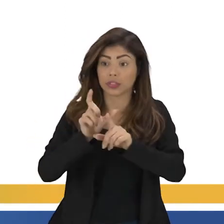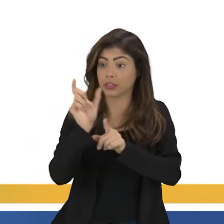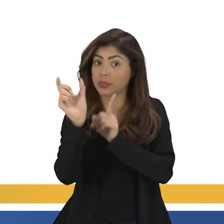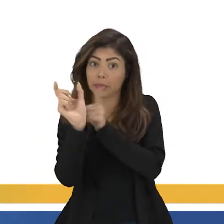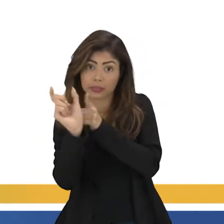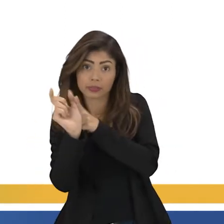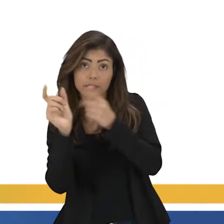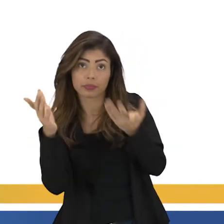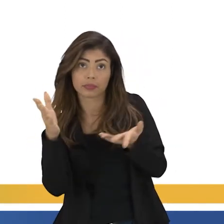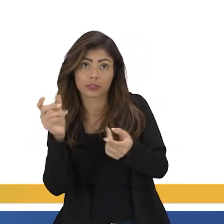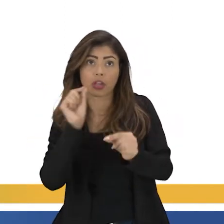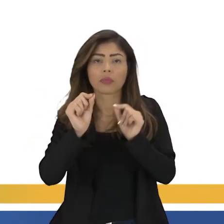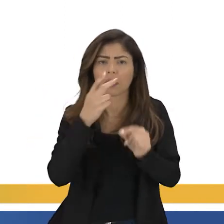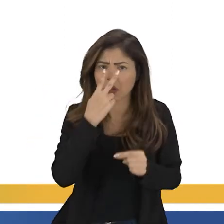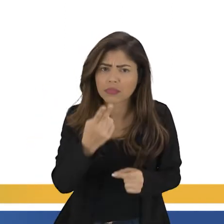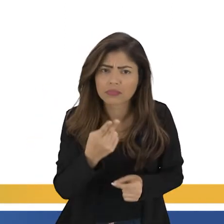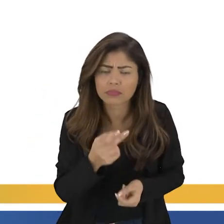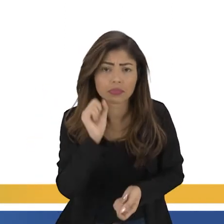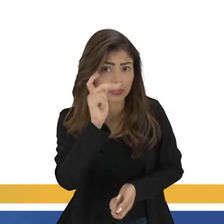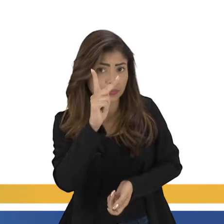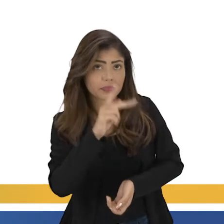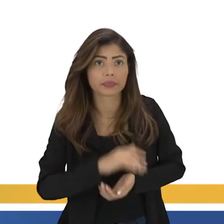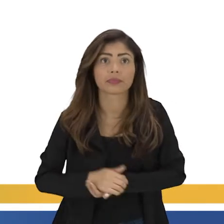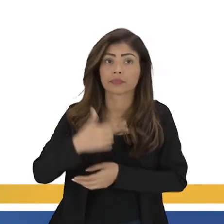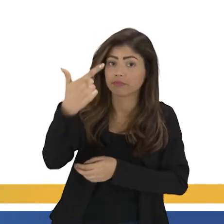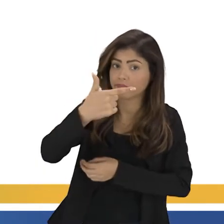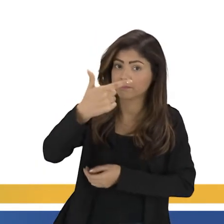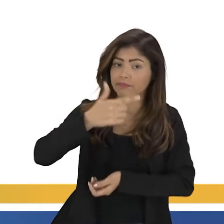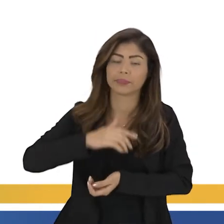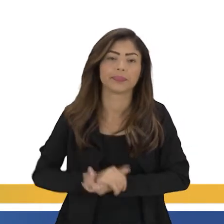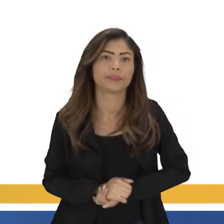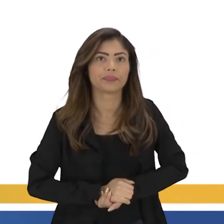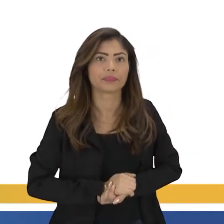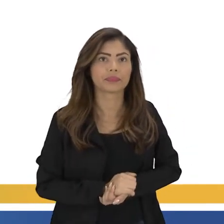espaço, do que parece, tá? 2.